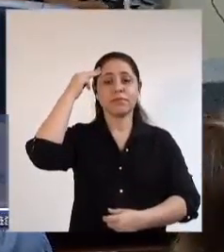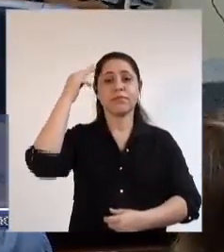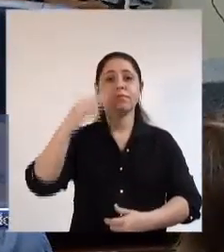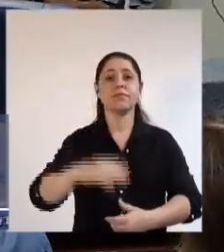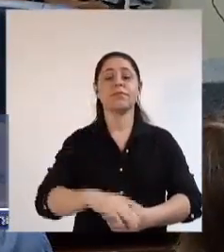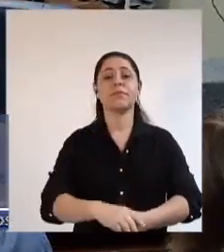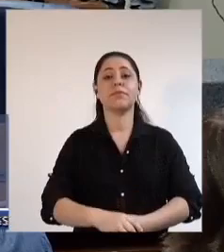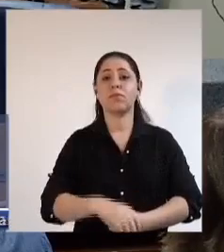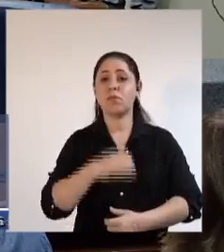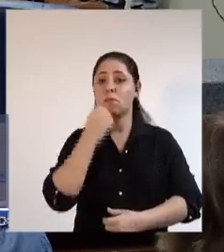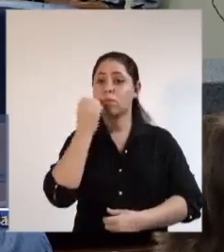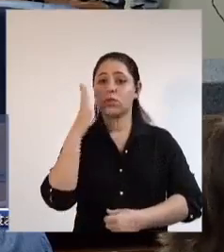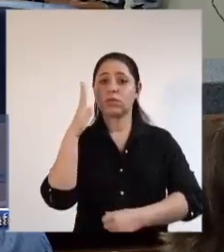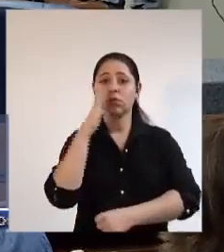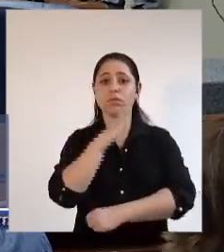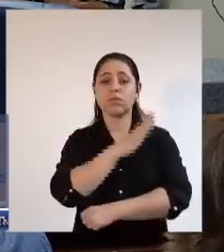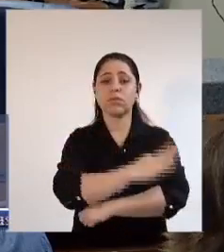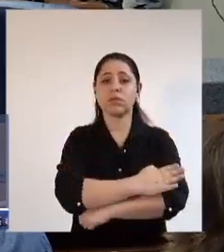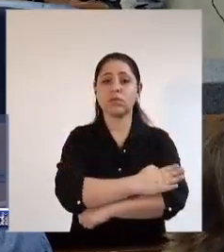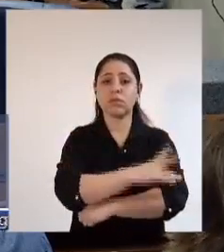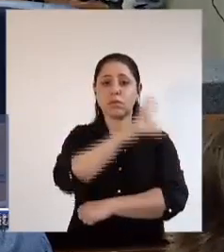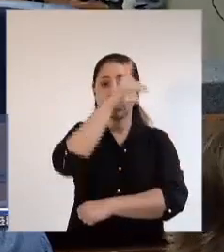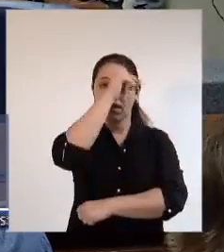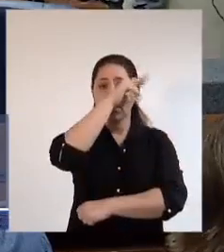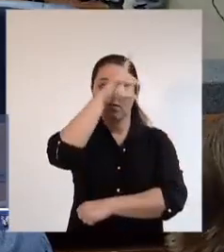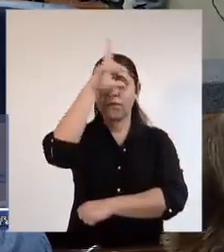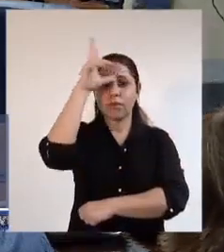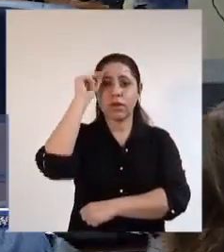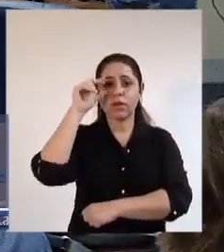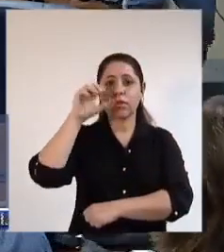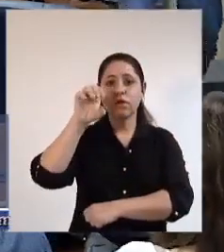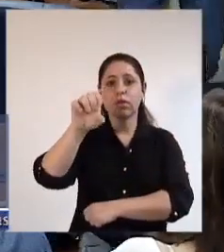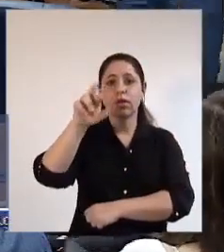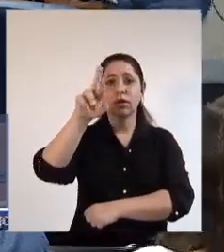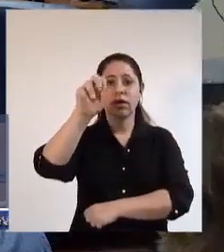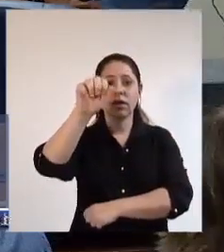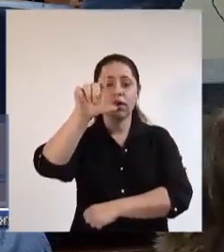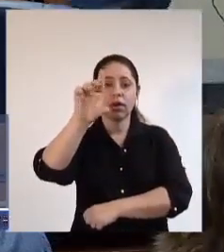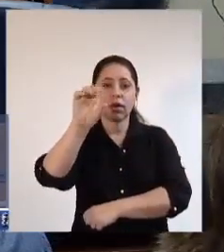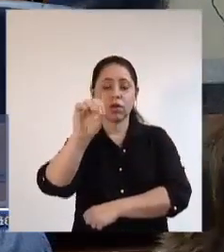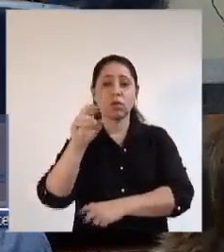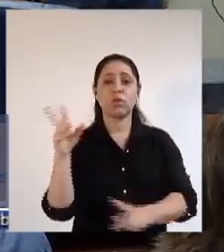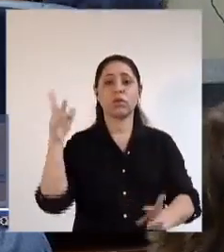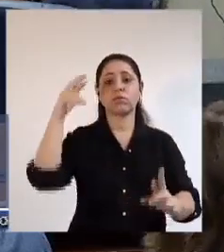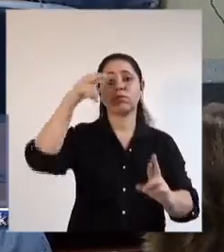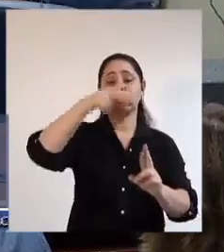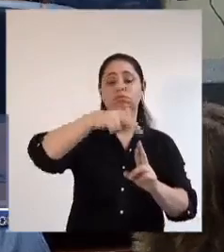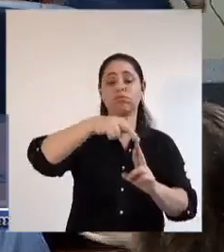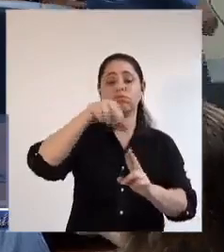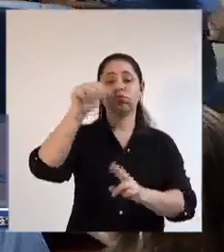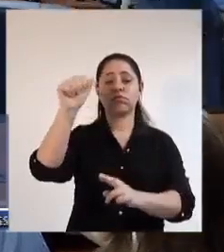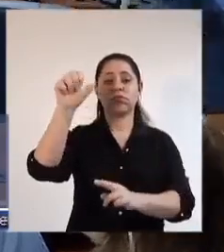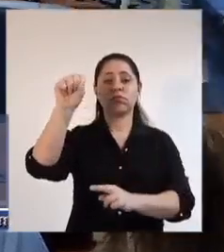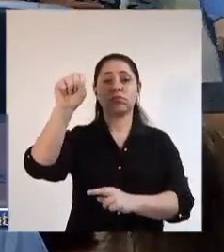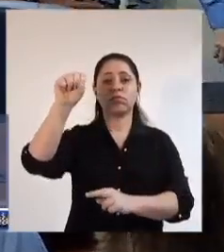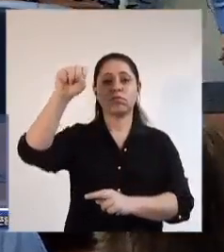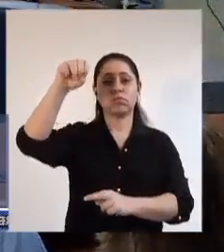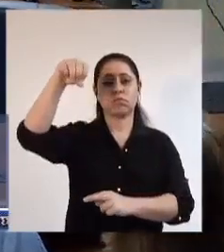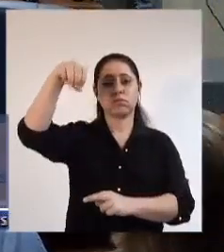boa tarde também há o prefeito eraldo o que representou estava representando a assomasul